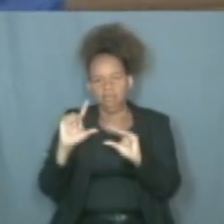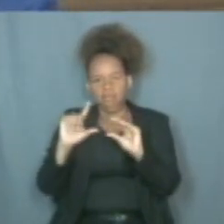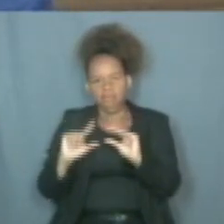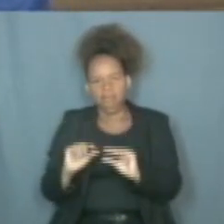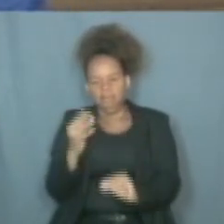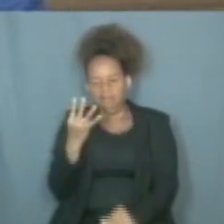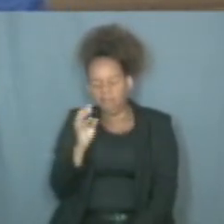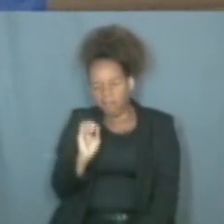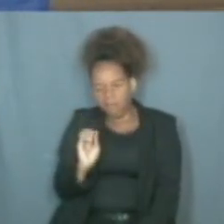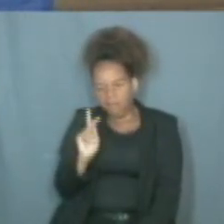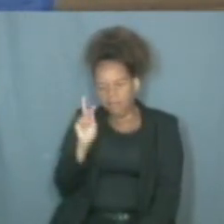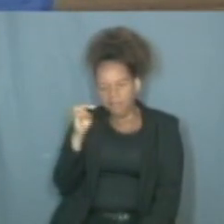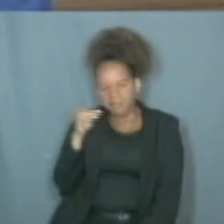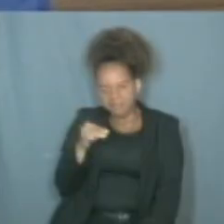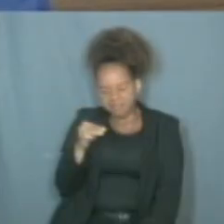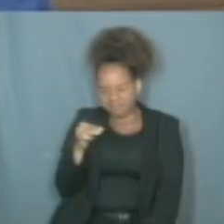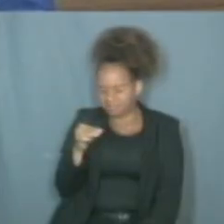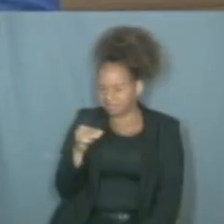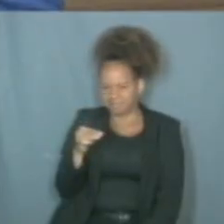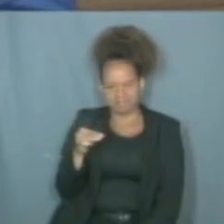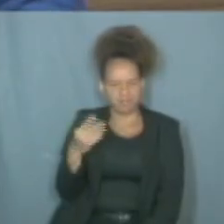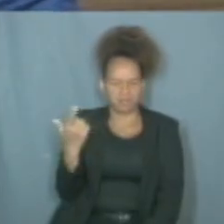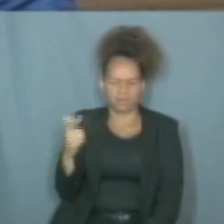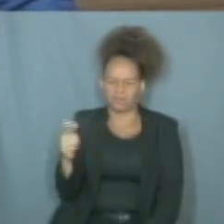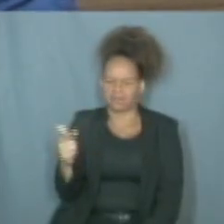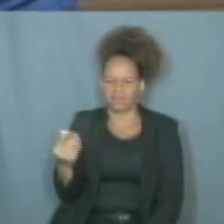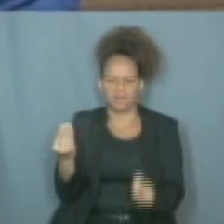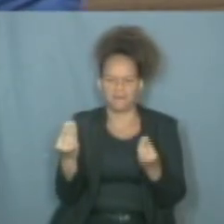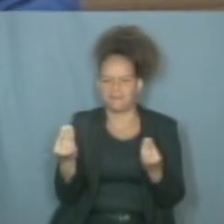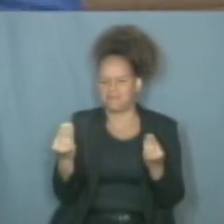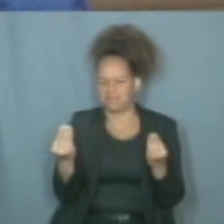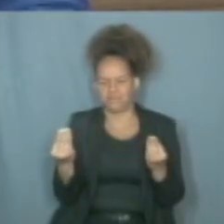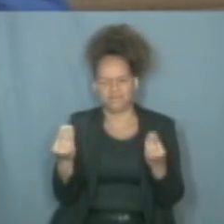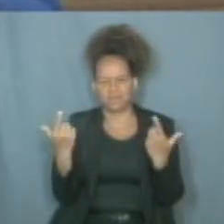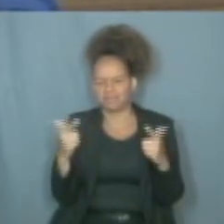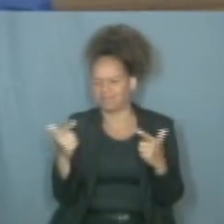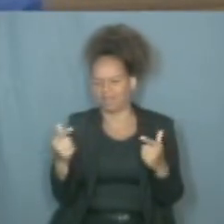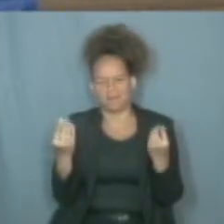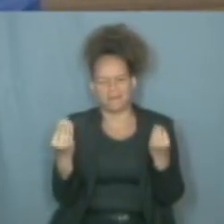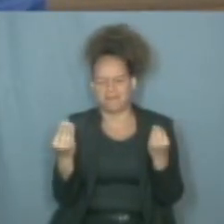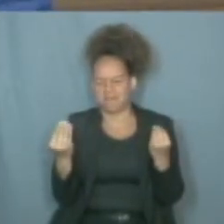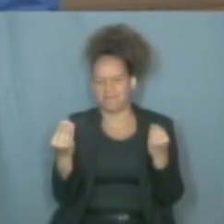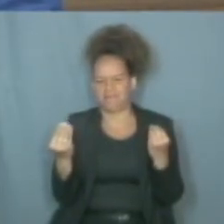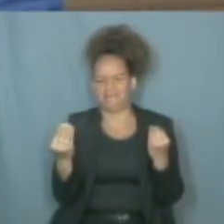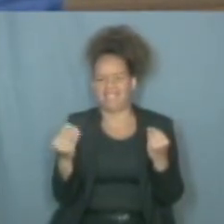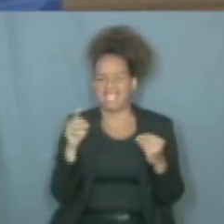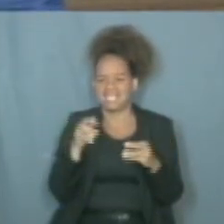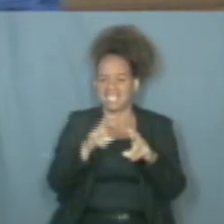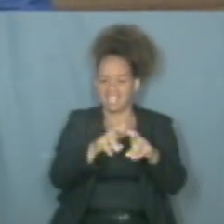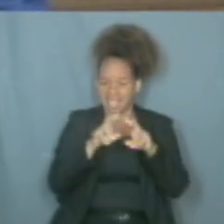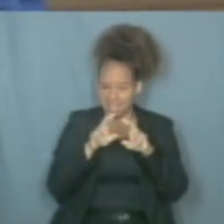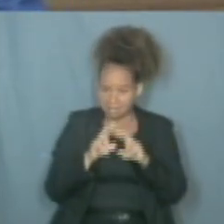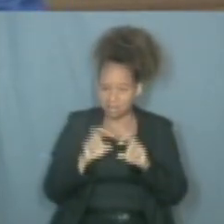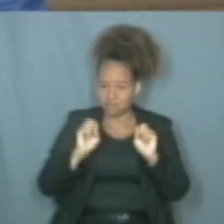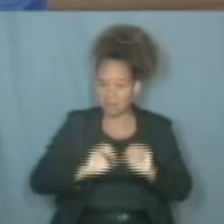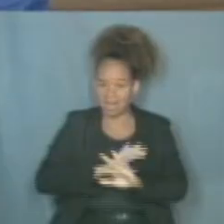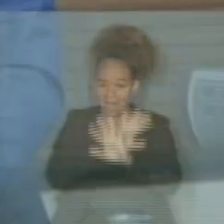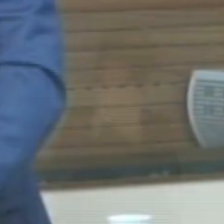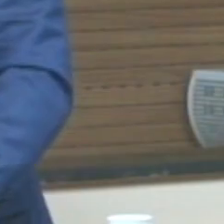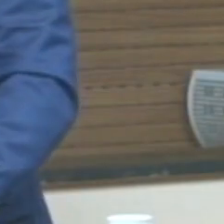que 40 km por hora, não existe isso. Não existe isso. Então, assim, esse requerimento, deixando claro